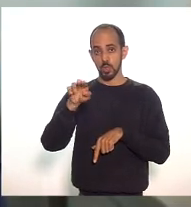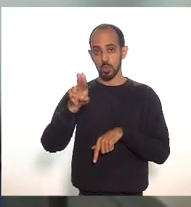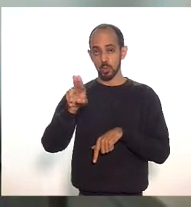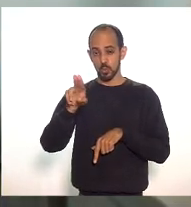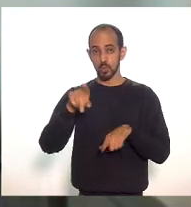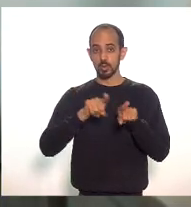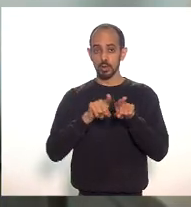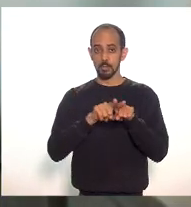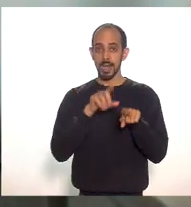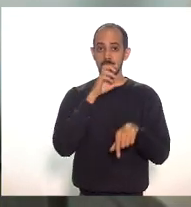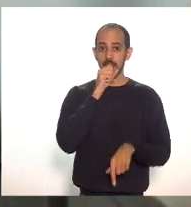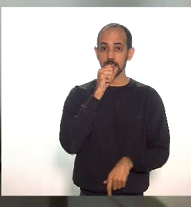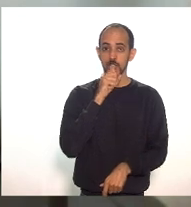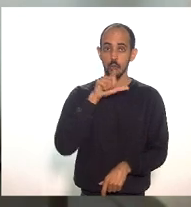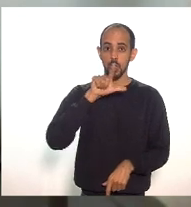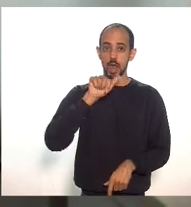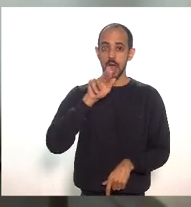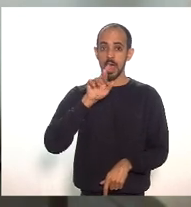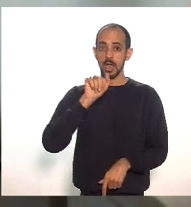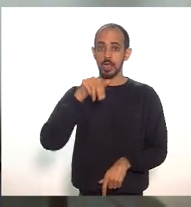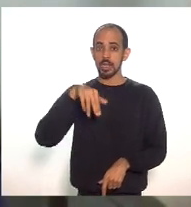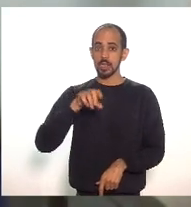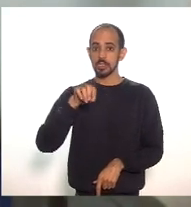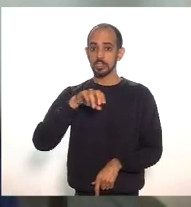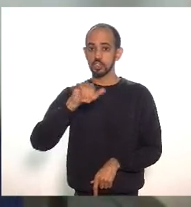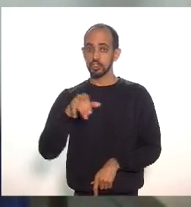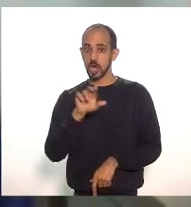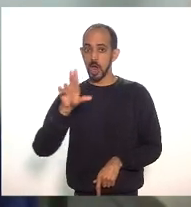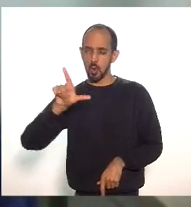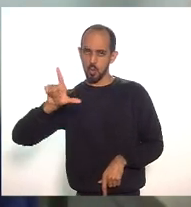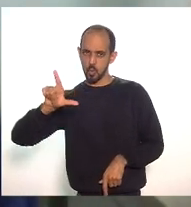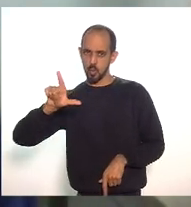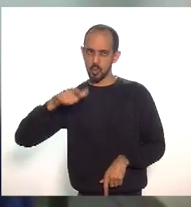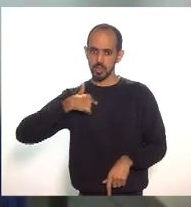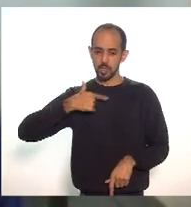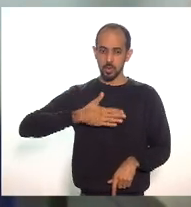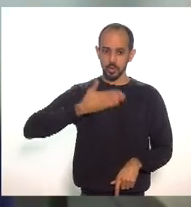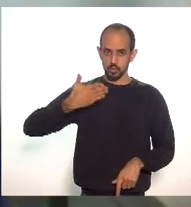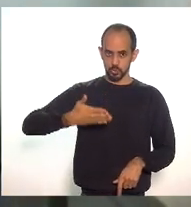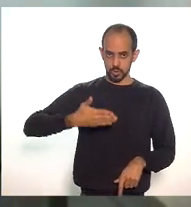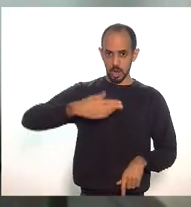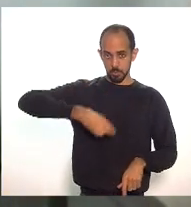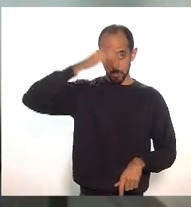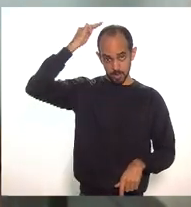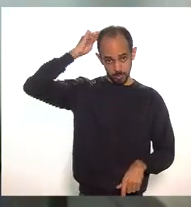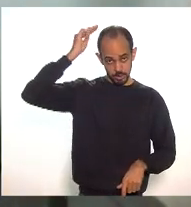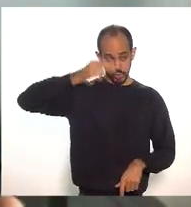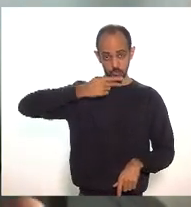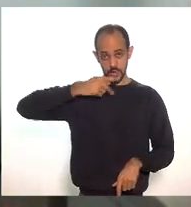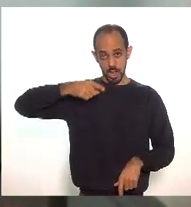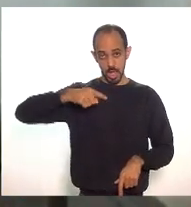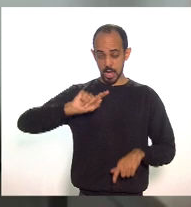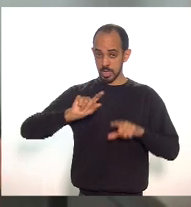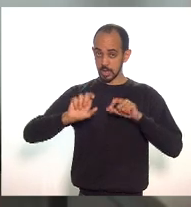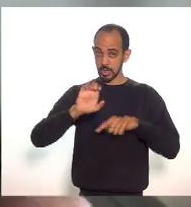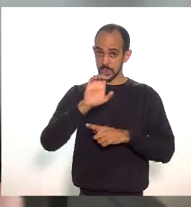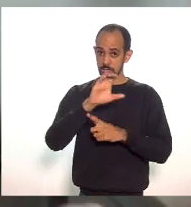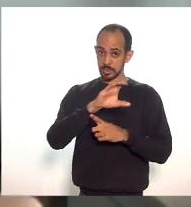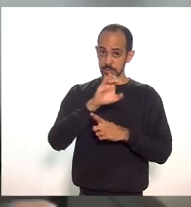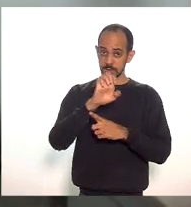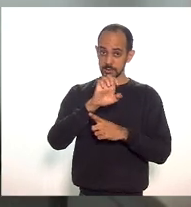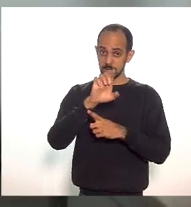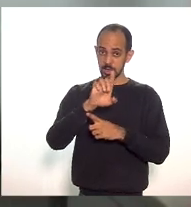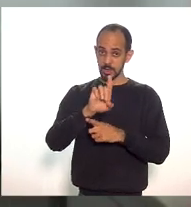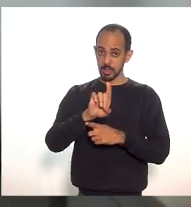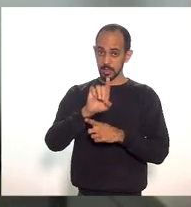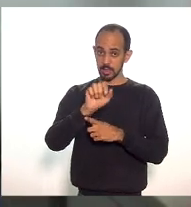aí não me assusto ouvir o deputado Márcio Pacheco dizer que a Cedae vai continuar